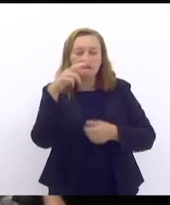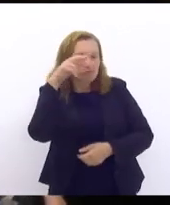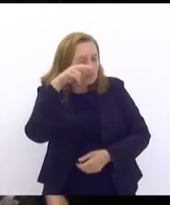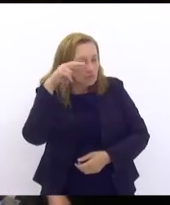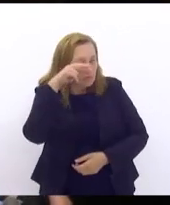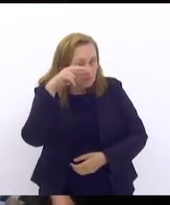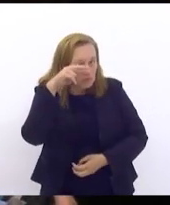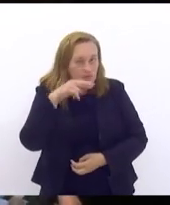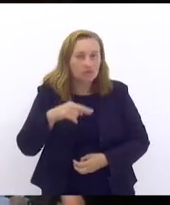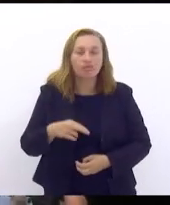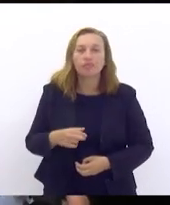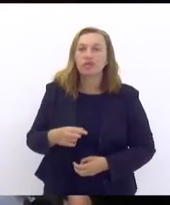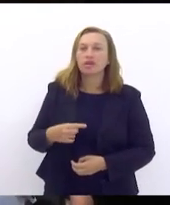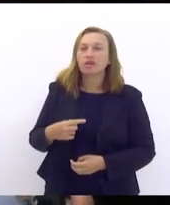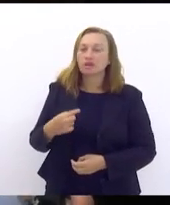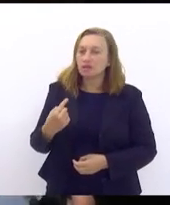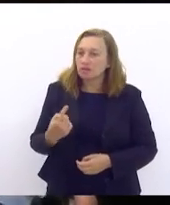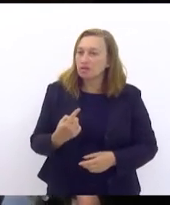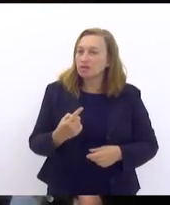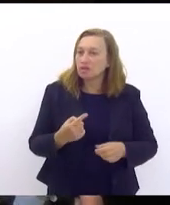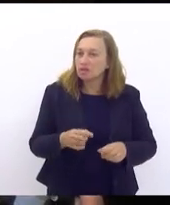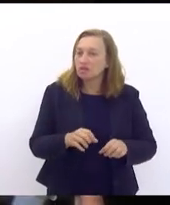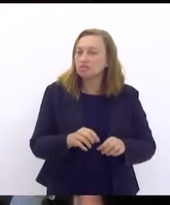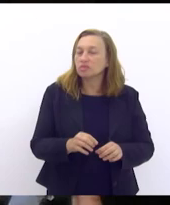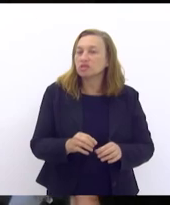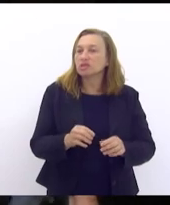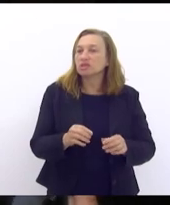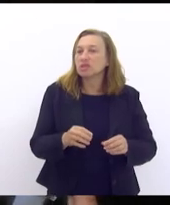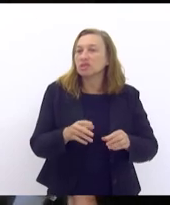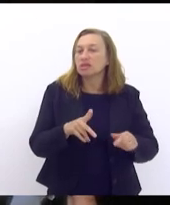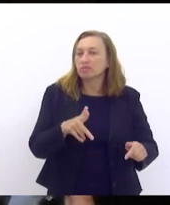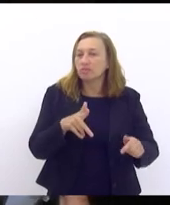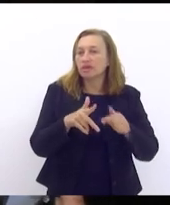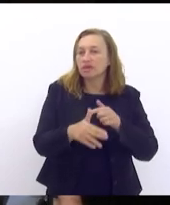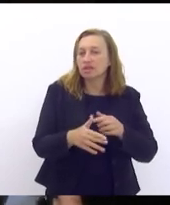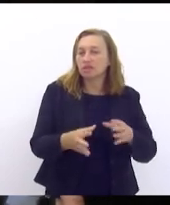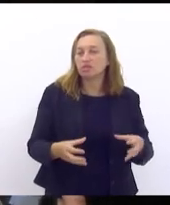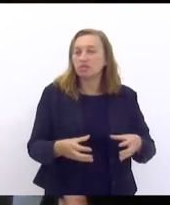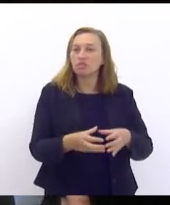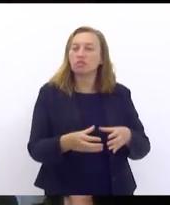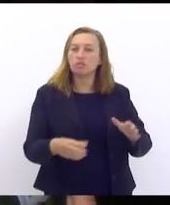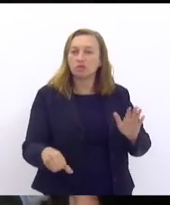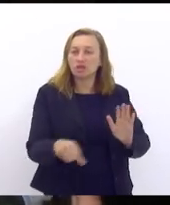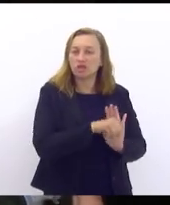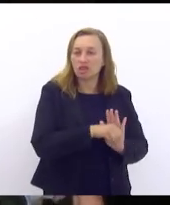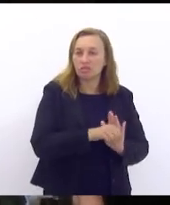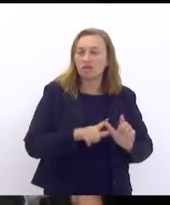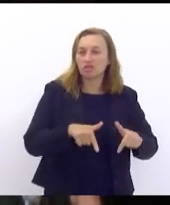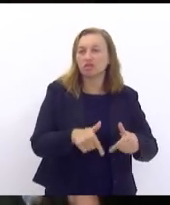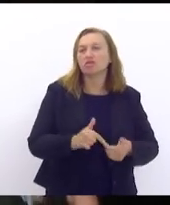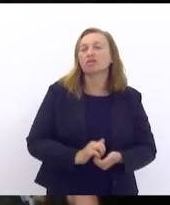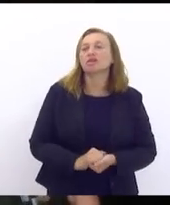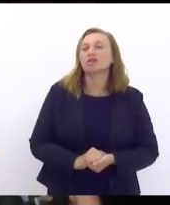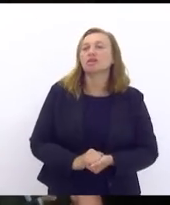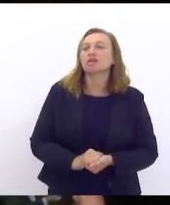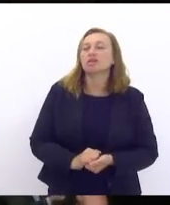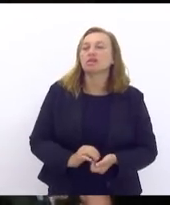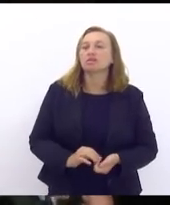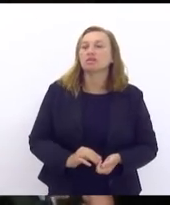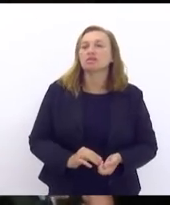fiscalizações que nós estamos desmantelando a quadrilha no Rio de Janeiro e levando, né, para a cidade turística. A